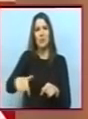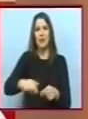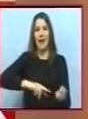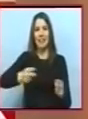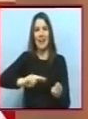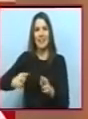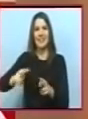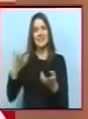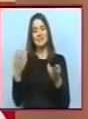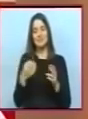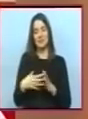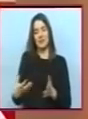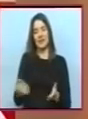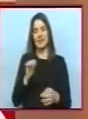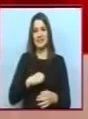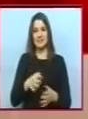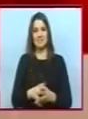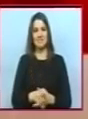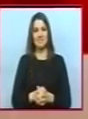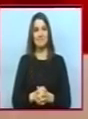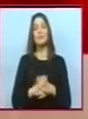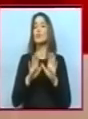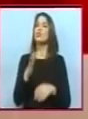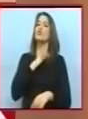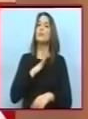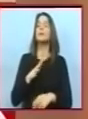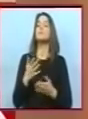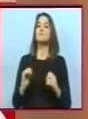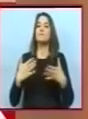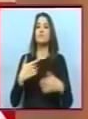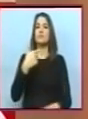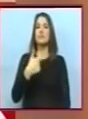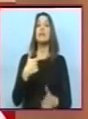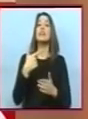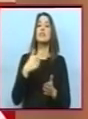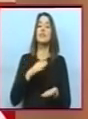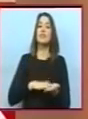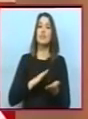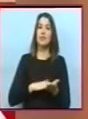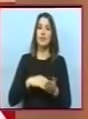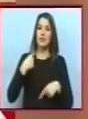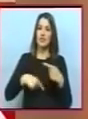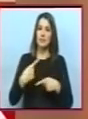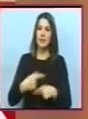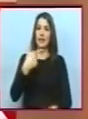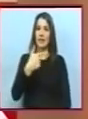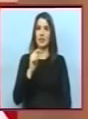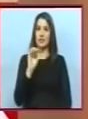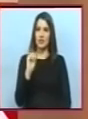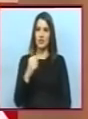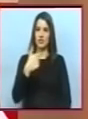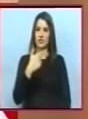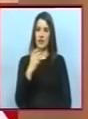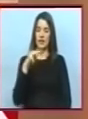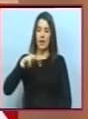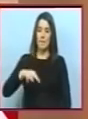mas é complicado. Alexandre, para começar, o que é um testamento? Um testamento é um ato voluntário em que uma pessoa,